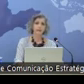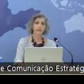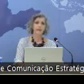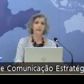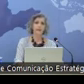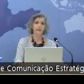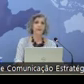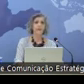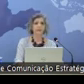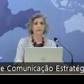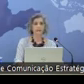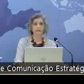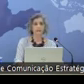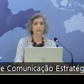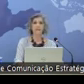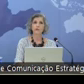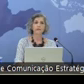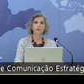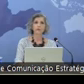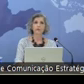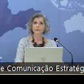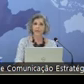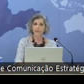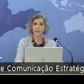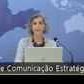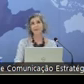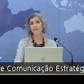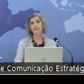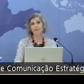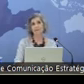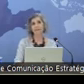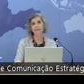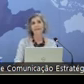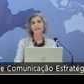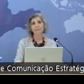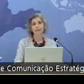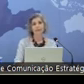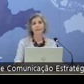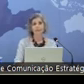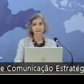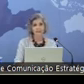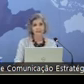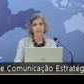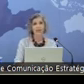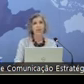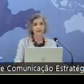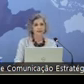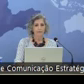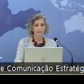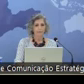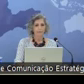não conseguir ter notificação dos casos como elas devem acontecer a gente não vai conhecer os casos e com isso gente não consegue trabalhar adequadamente